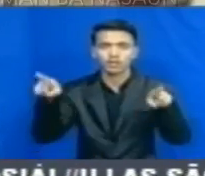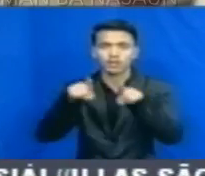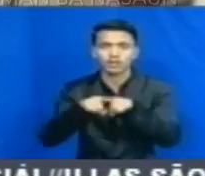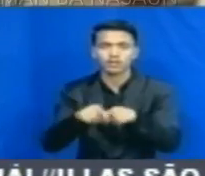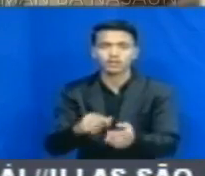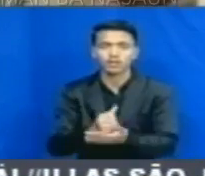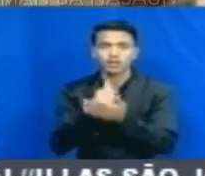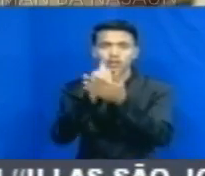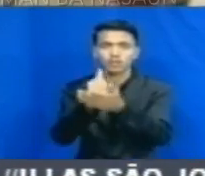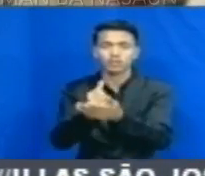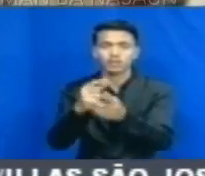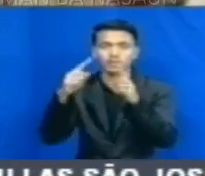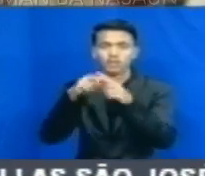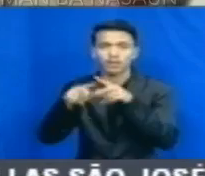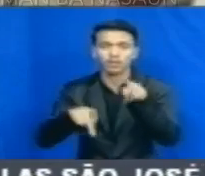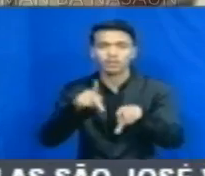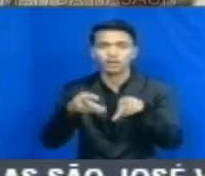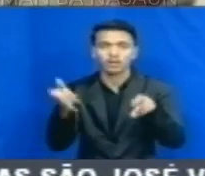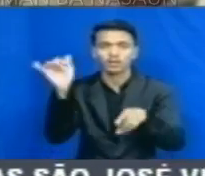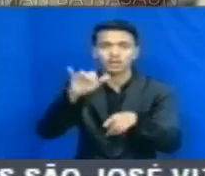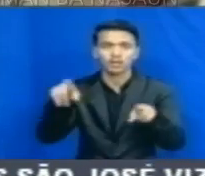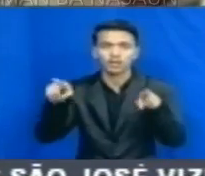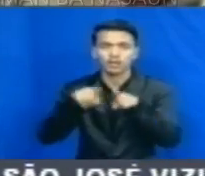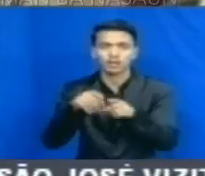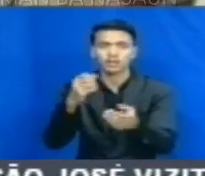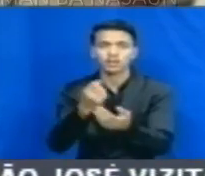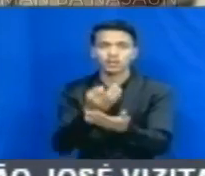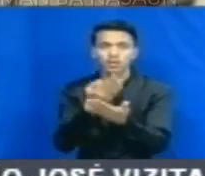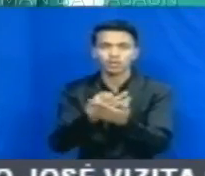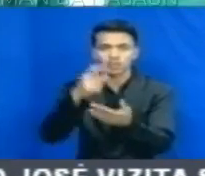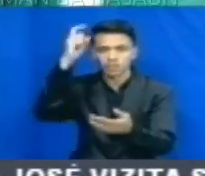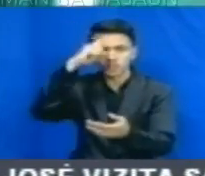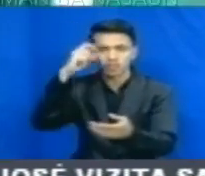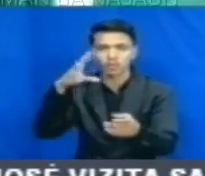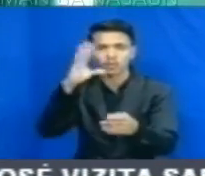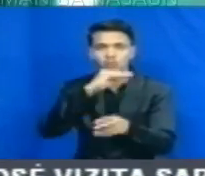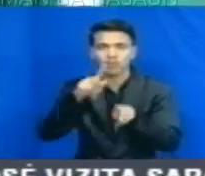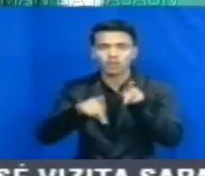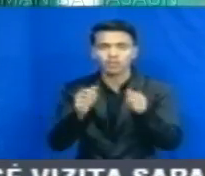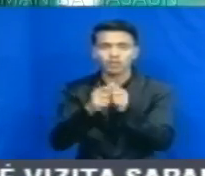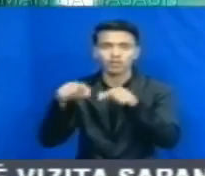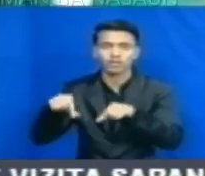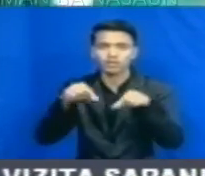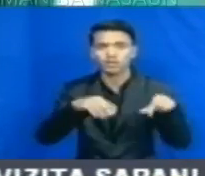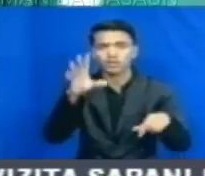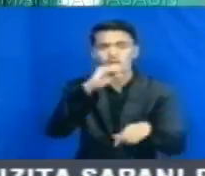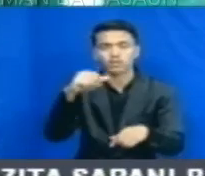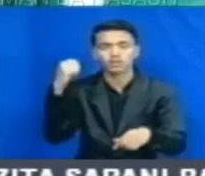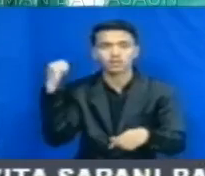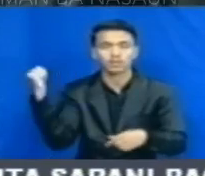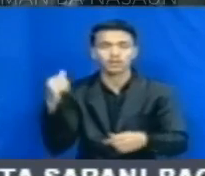Fo assistência social para a população sirahanesan, subsídio idoso, no baema ho deficiência no selutan.